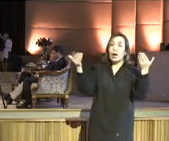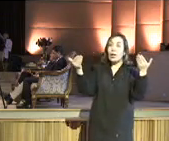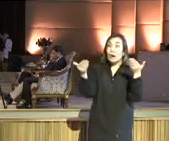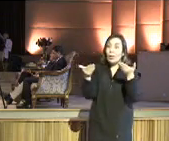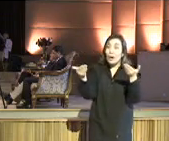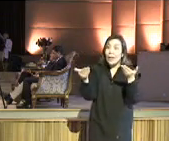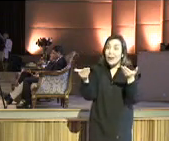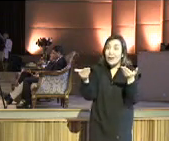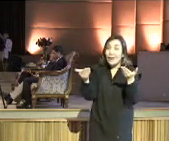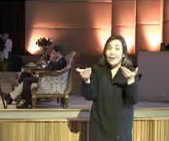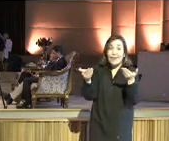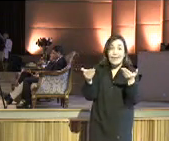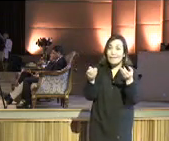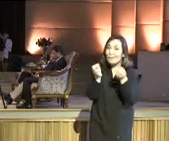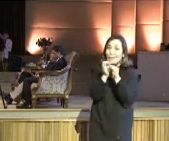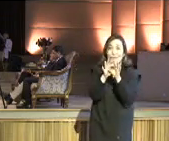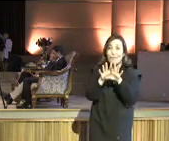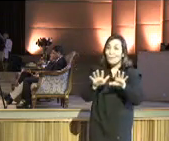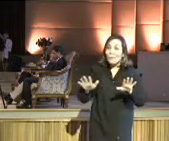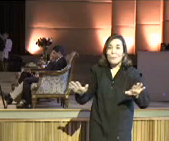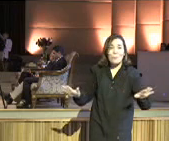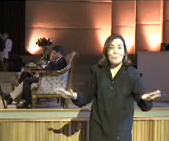Mas ele descobriu naquela noite